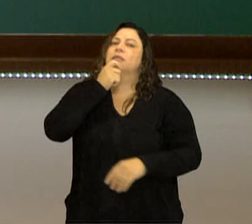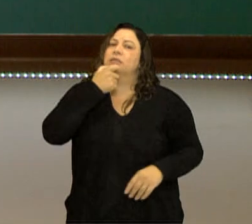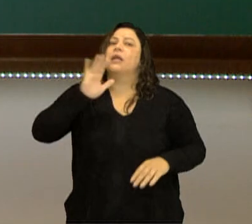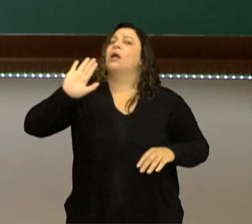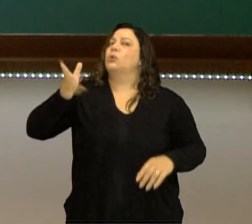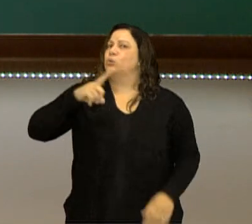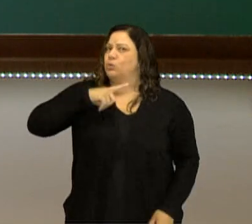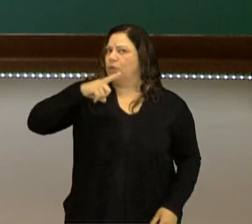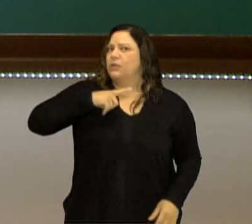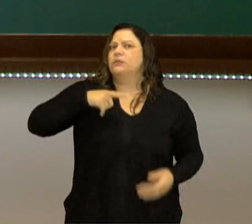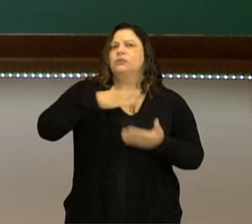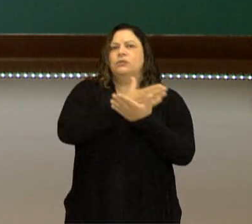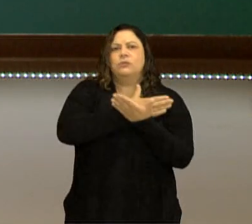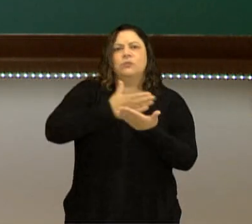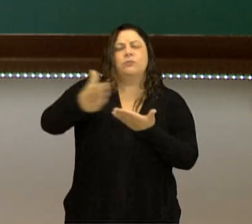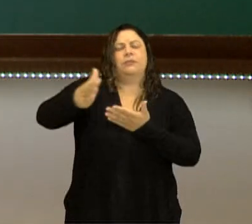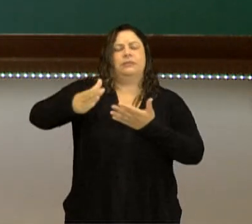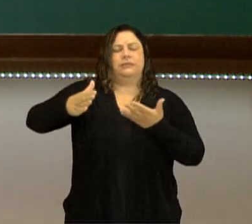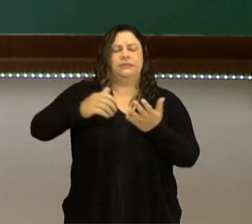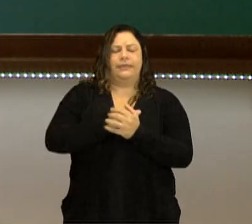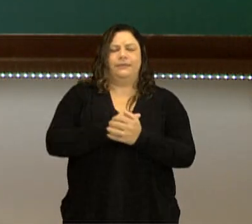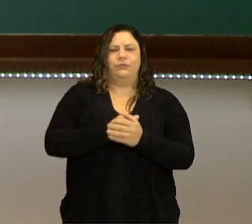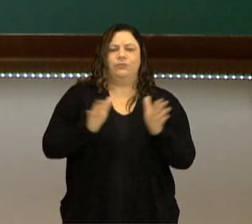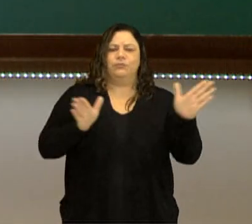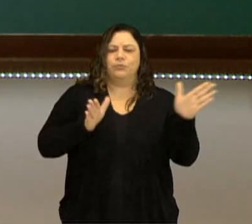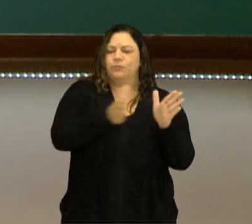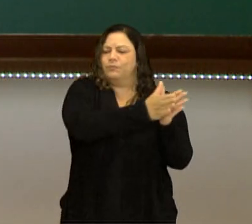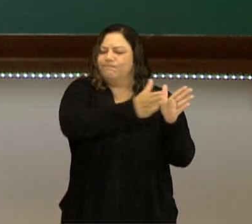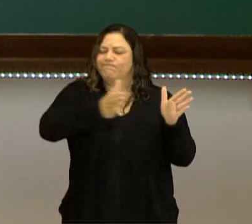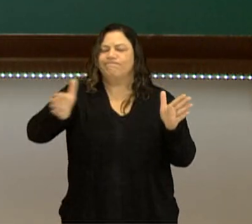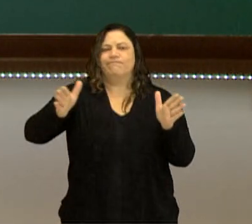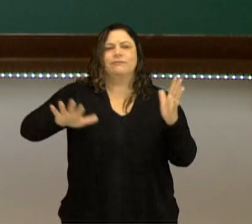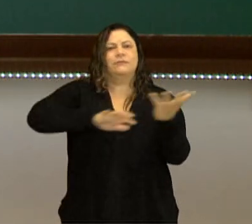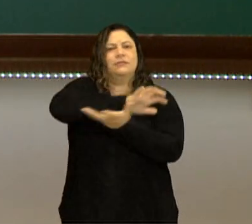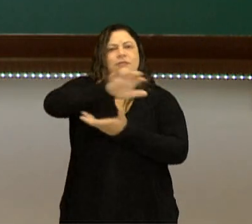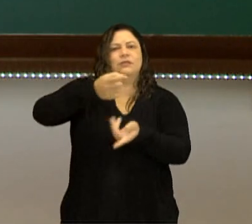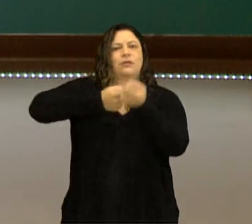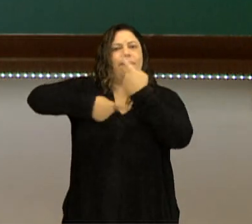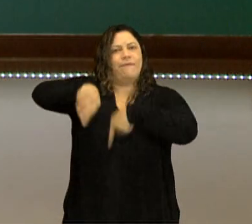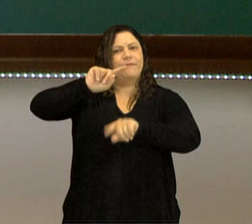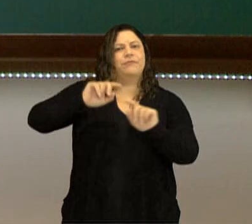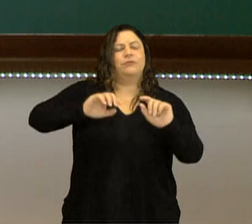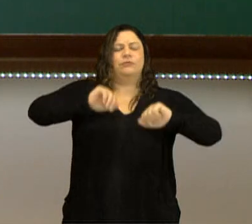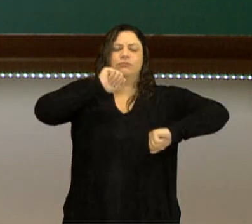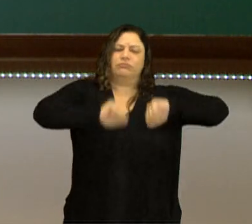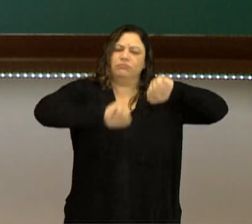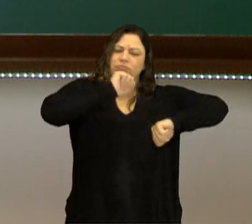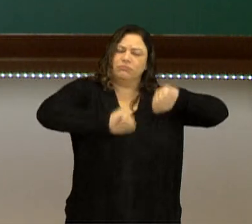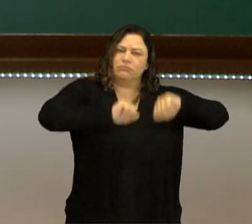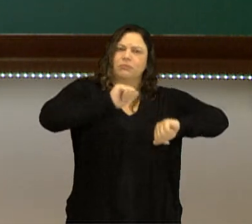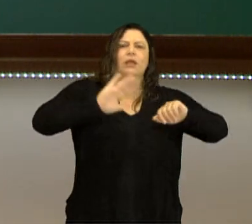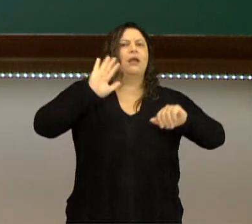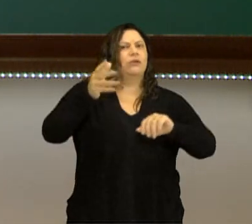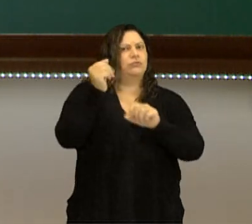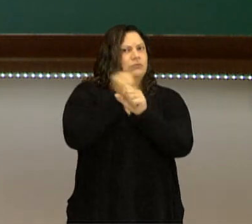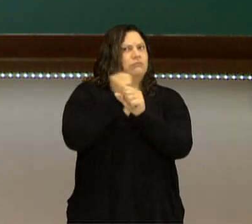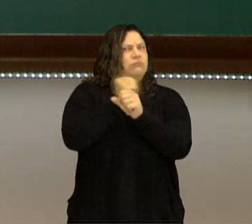já haviam iniciado um processo de industrialização, a Revolução Industrial, já fazia ali um tempo bem